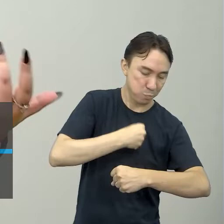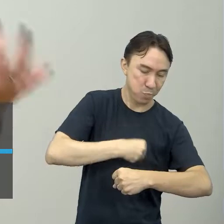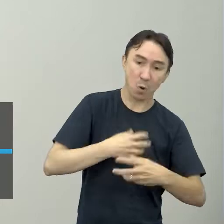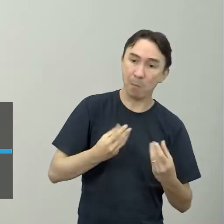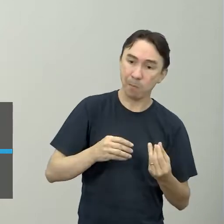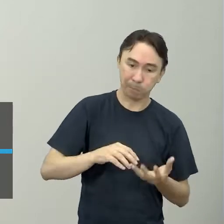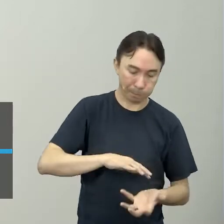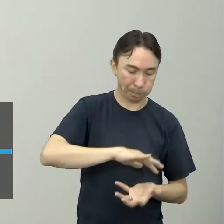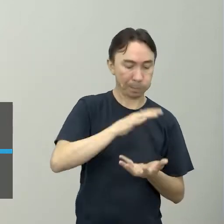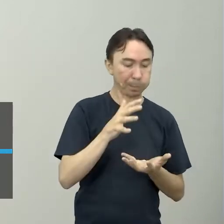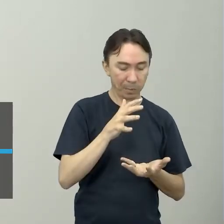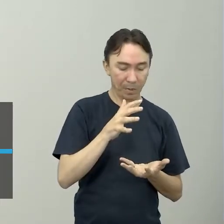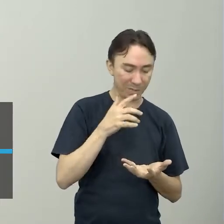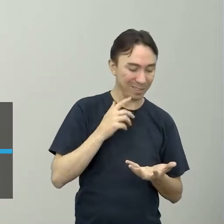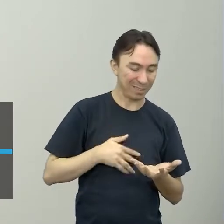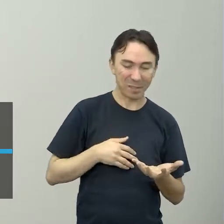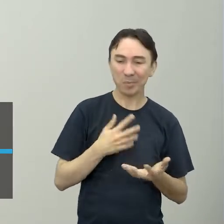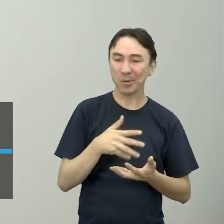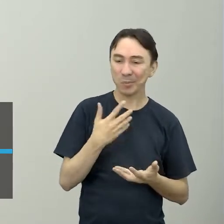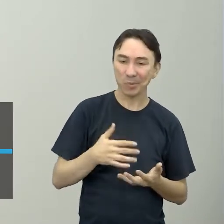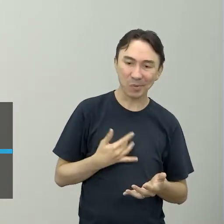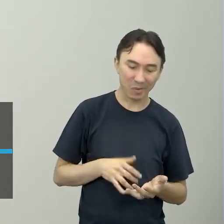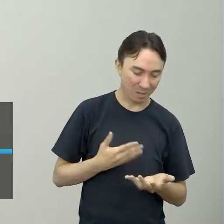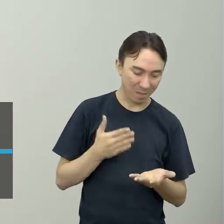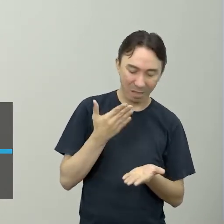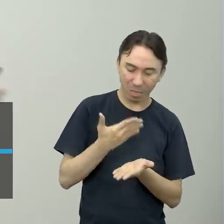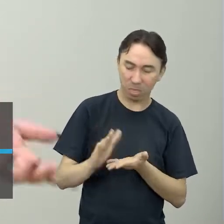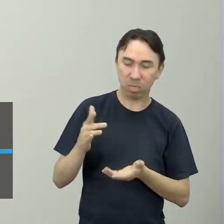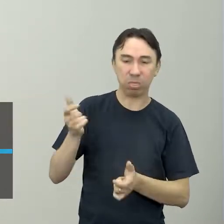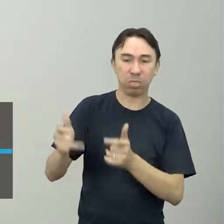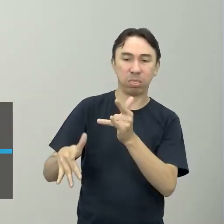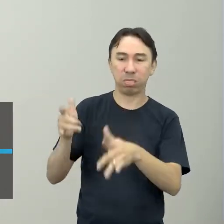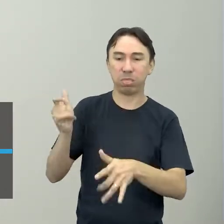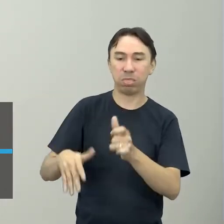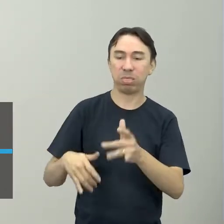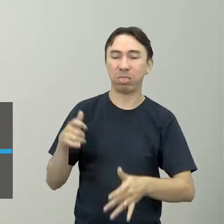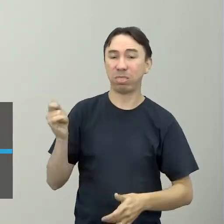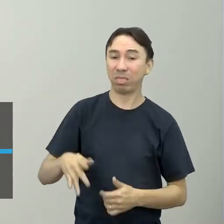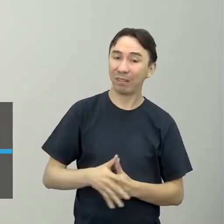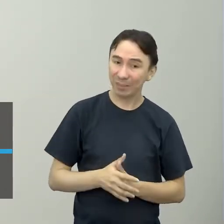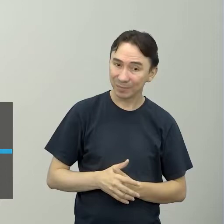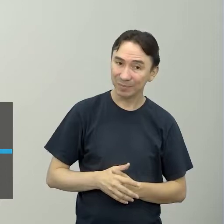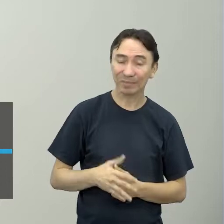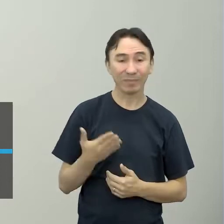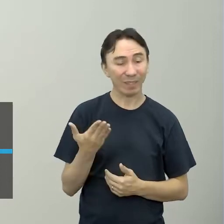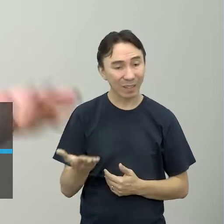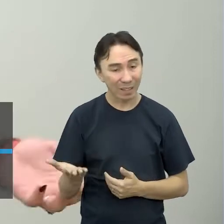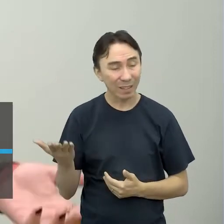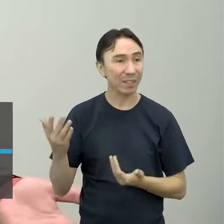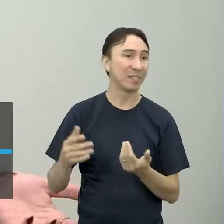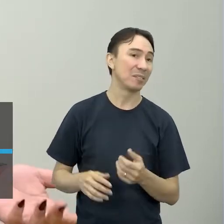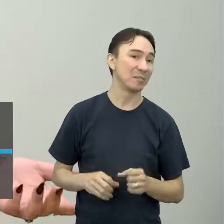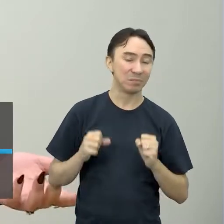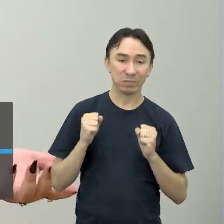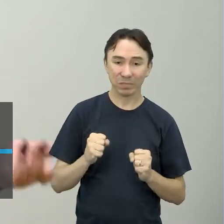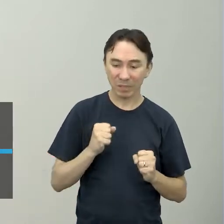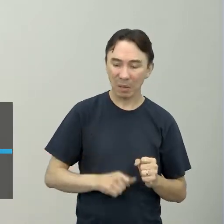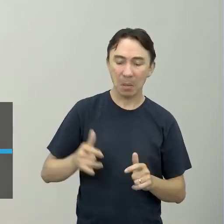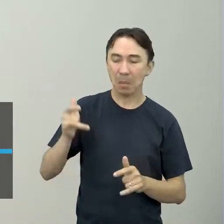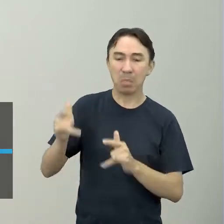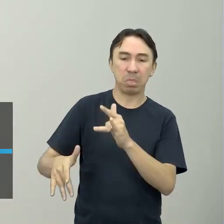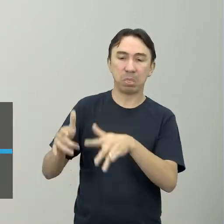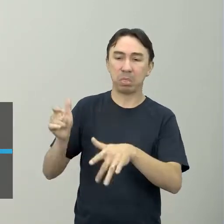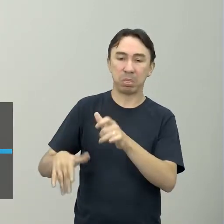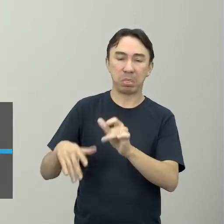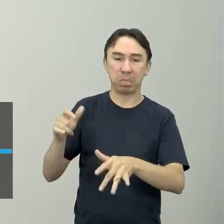né? A gente poderia ter economizado aí, mas também a gente está descartando ele no lixo comum, sendo que a gente poderia reaproveitar aquilo, né?